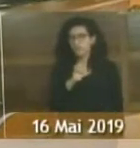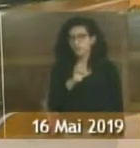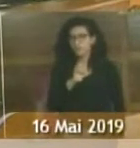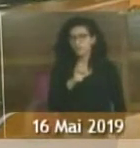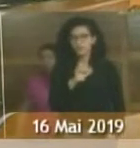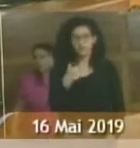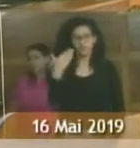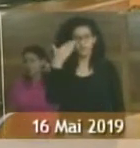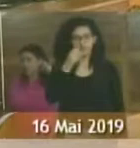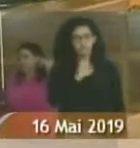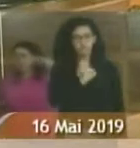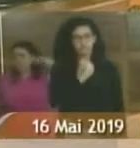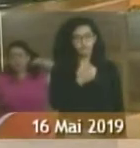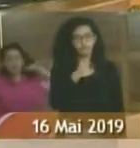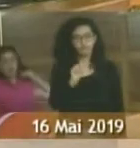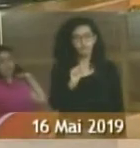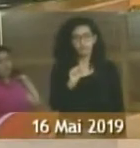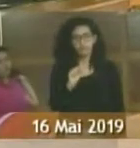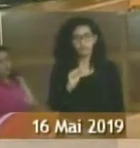da mensagem